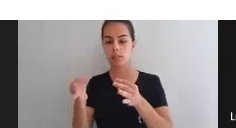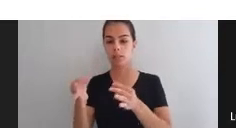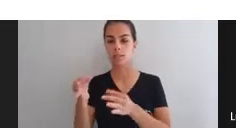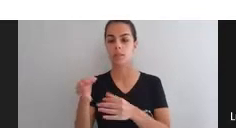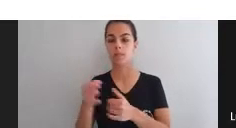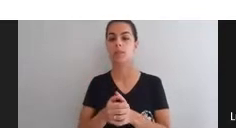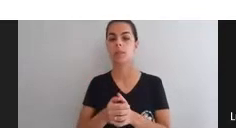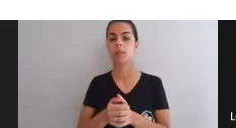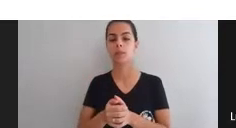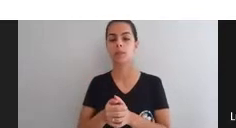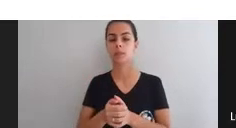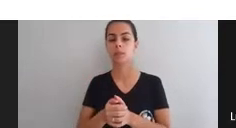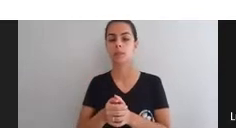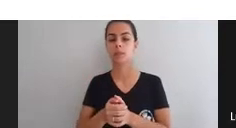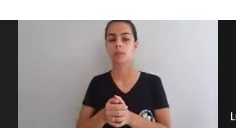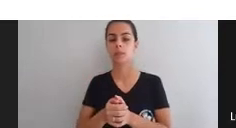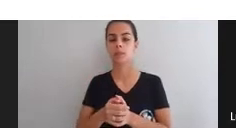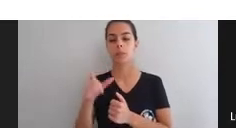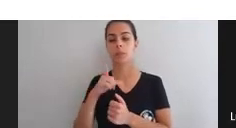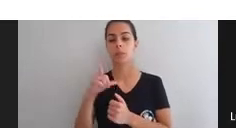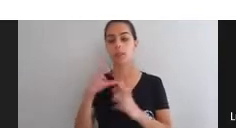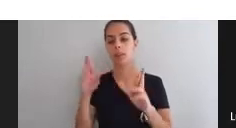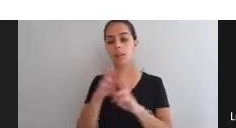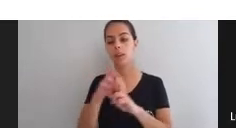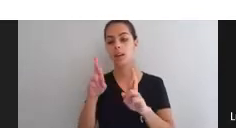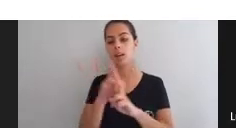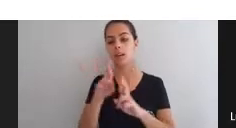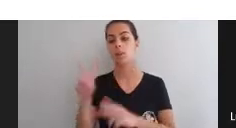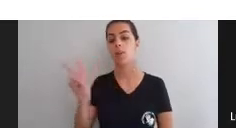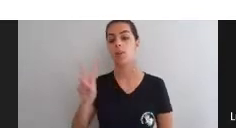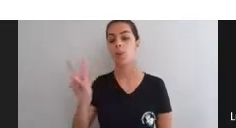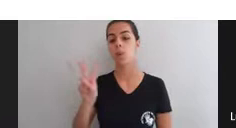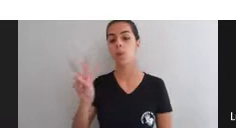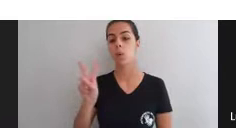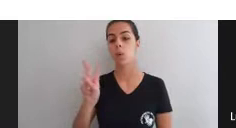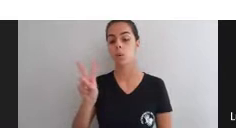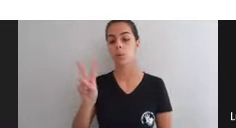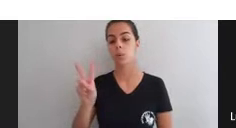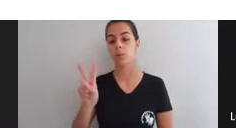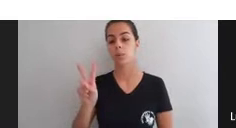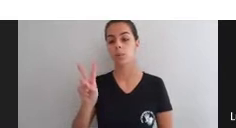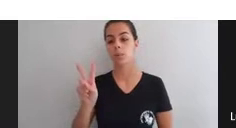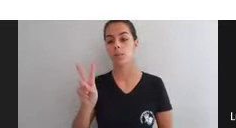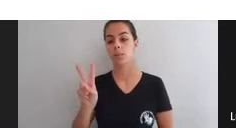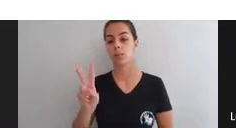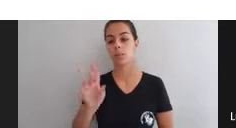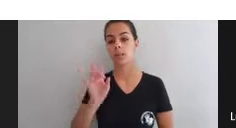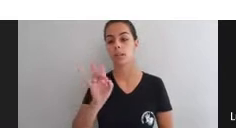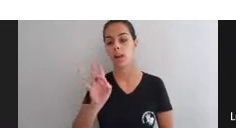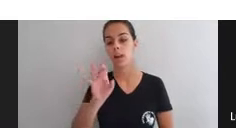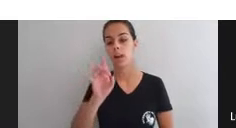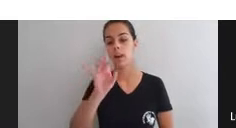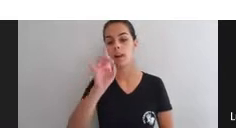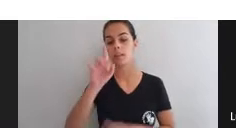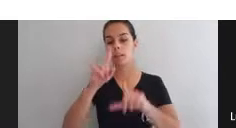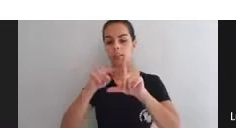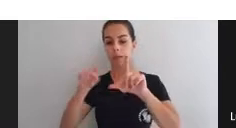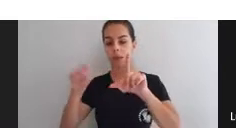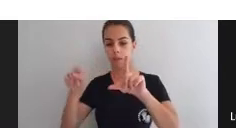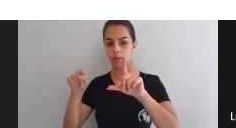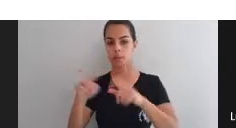conta essas relações aqui entre os volumes em cada ponto. E,